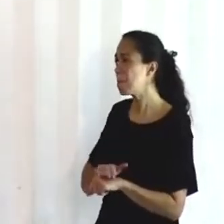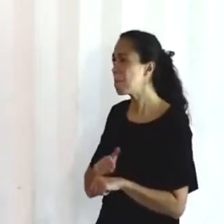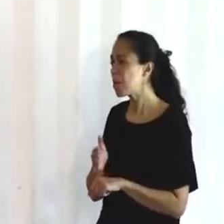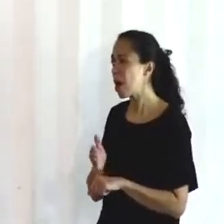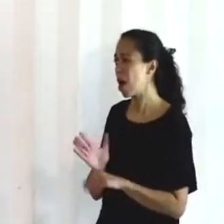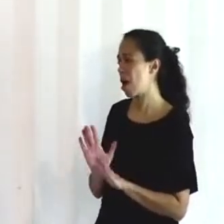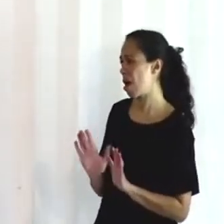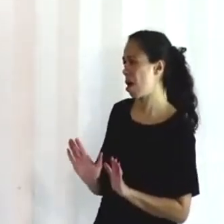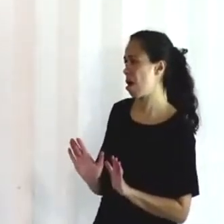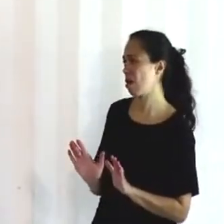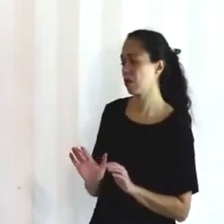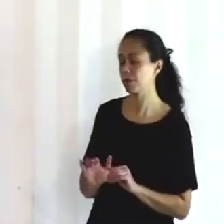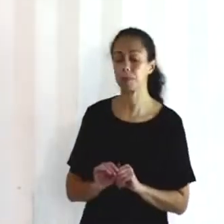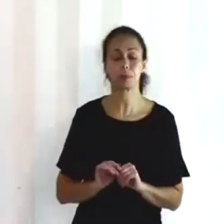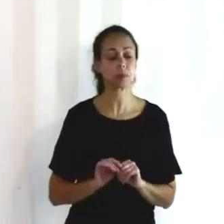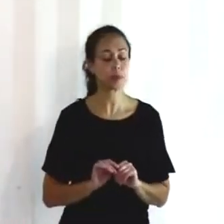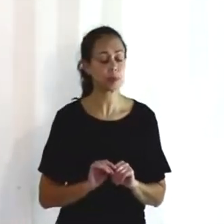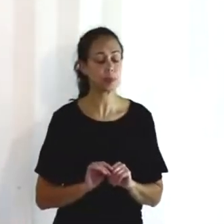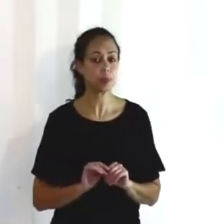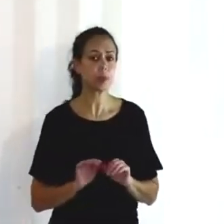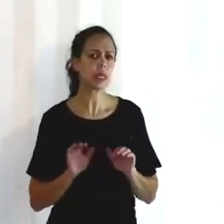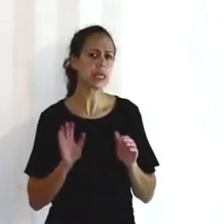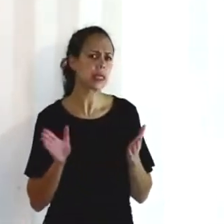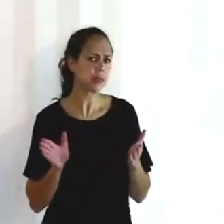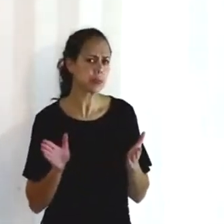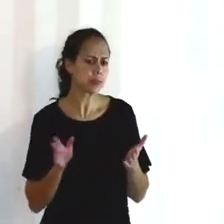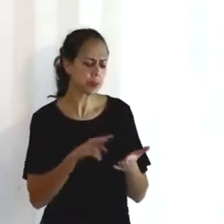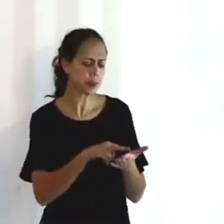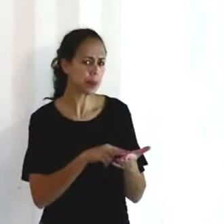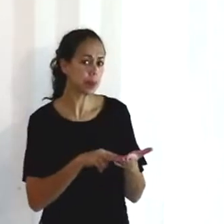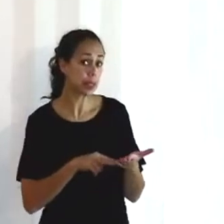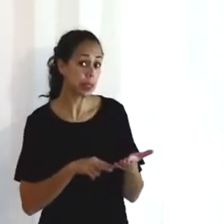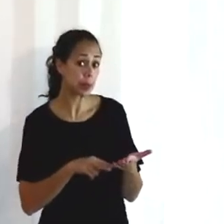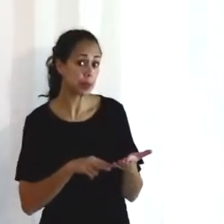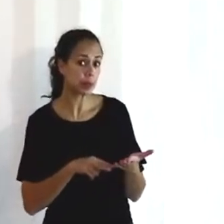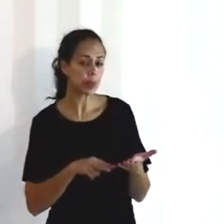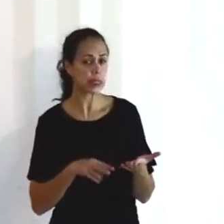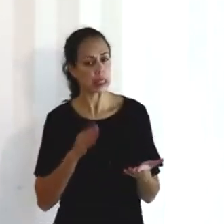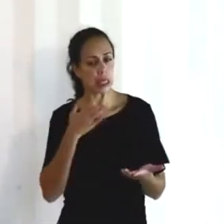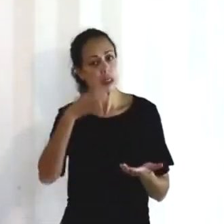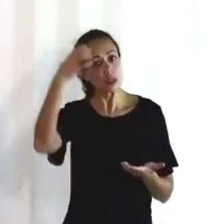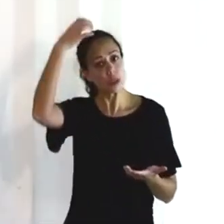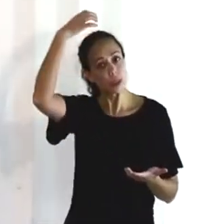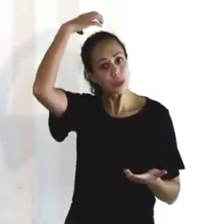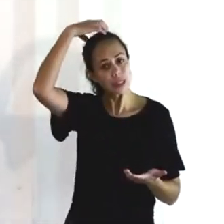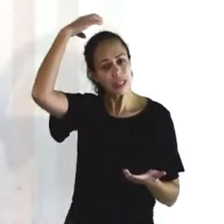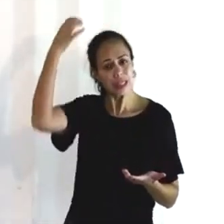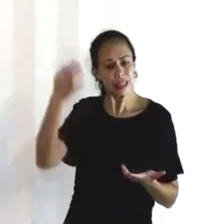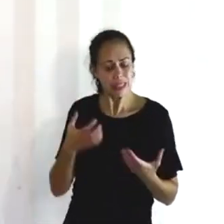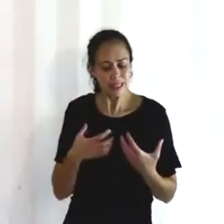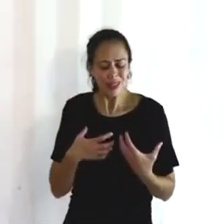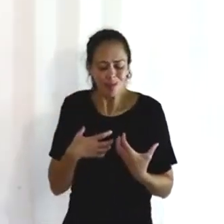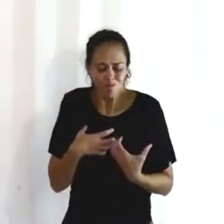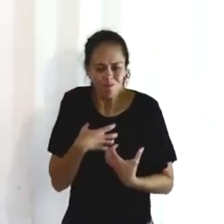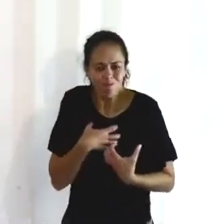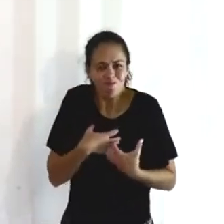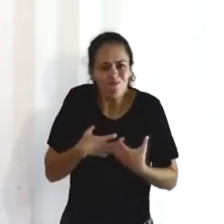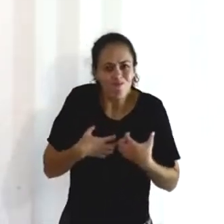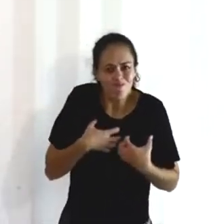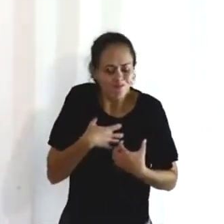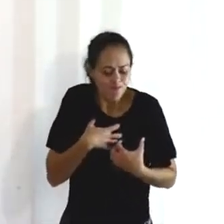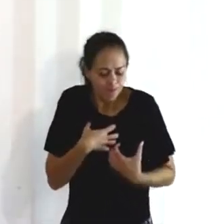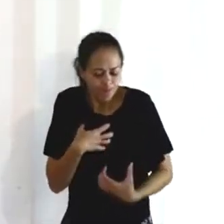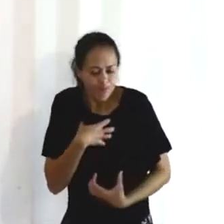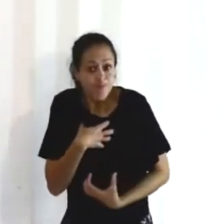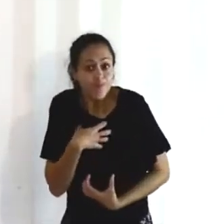compadecido é a palavra compaixão. Compaixão é um sentimento do íntimo, das entranhas. A palavra grega